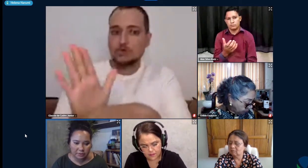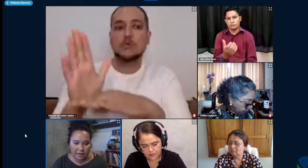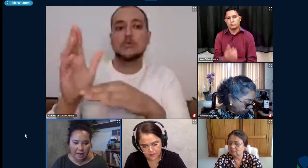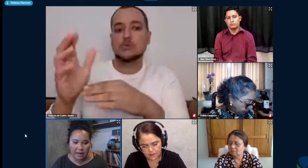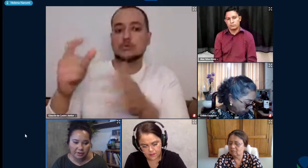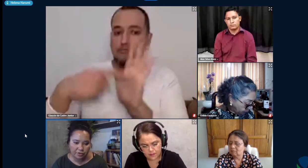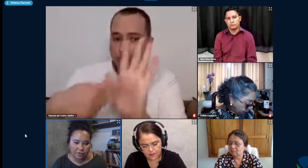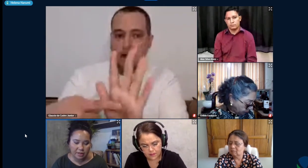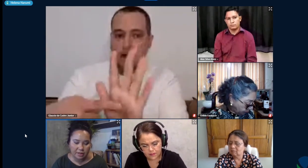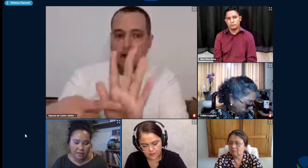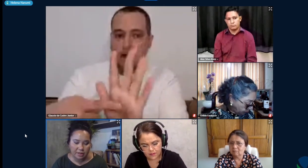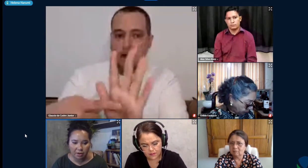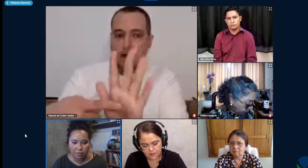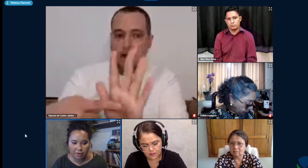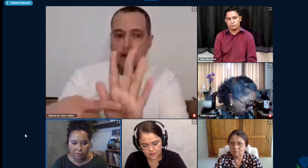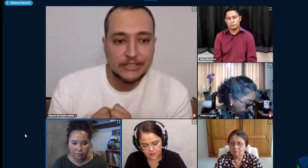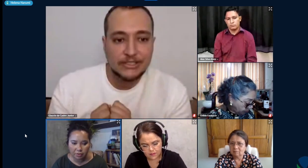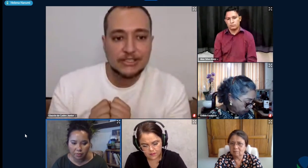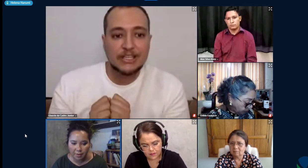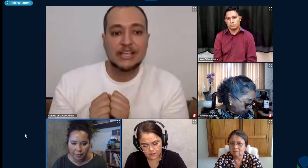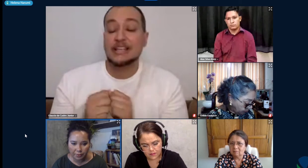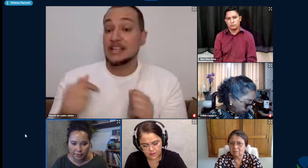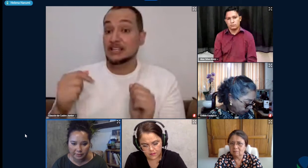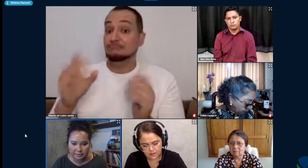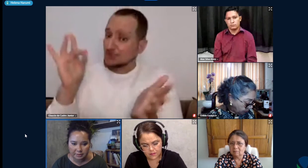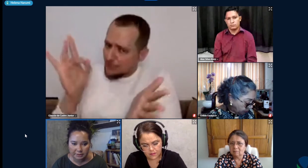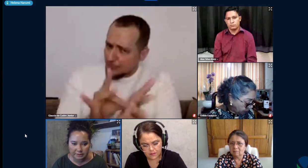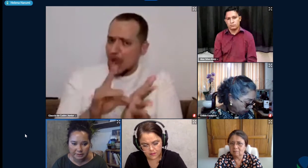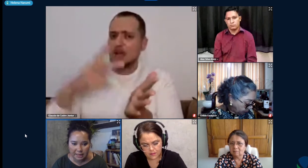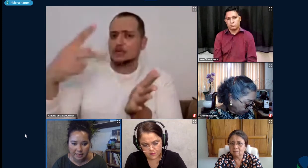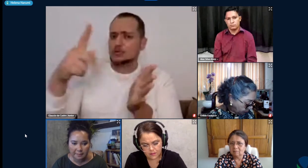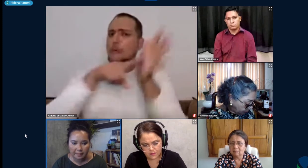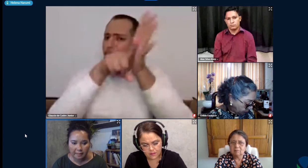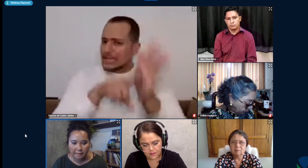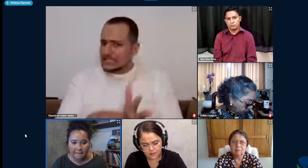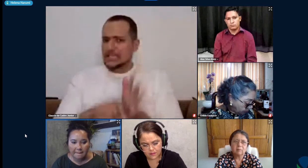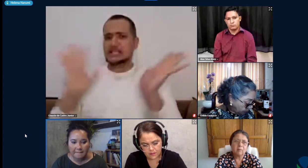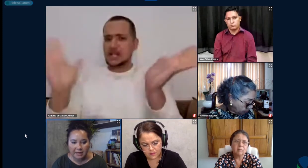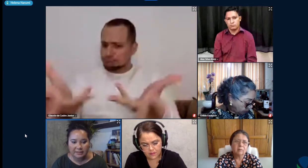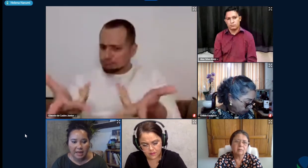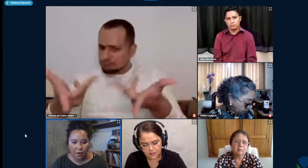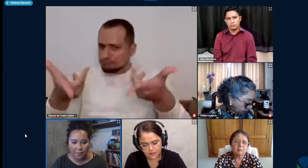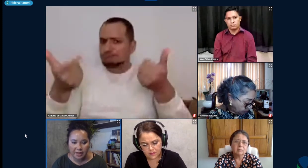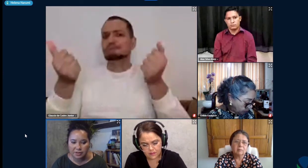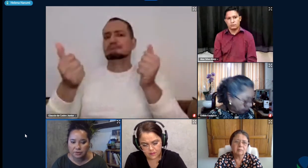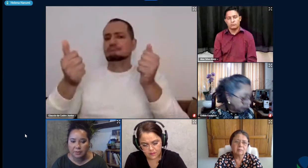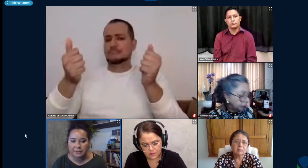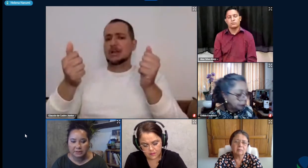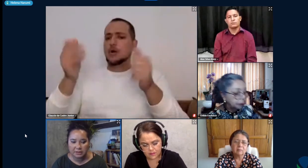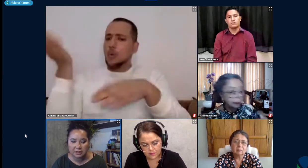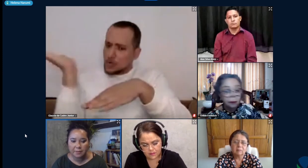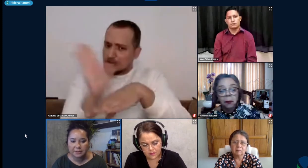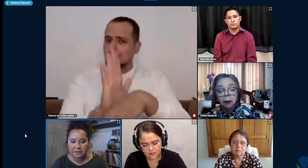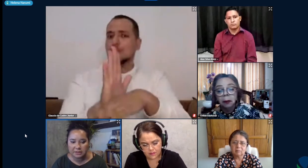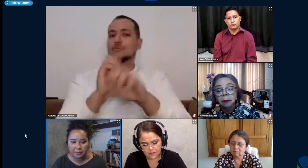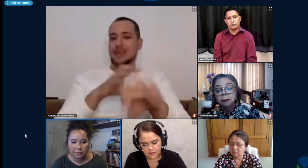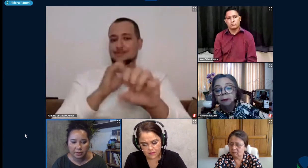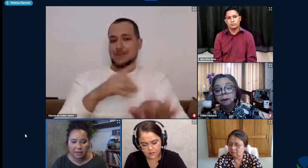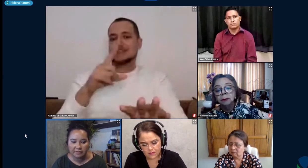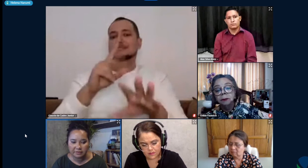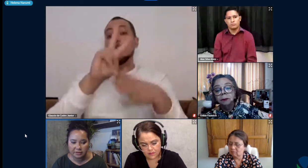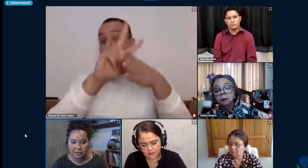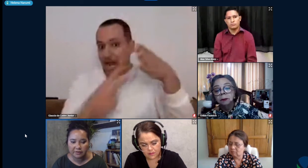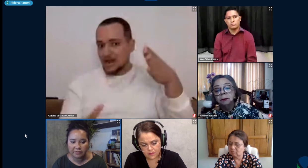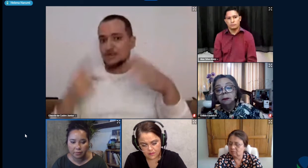se encontrar e eu te dar alguma ajuda, algum apoio que você precisar. Mas realmente a sua pesquisa é uma pesquisa